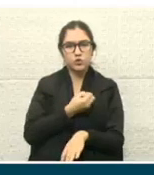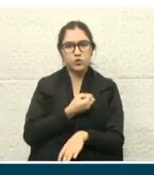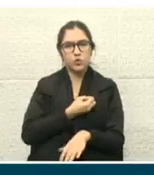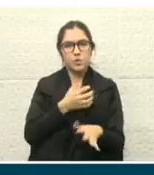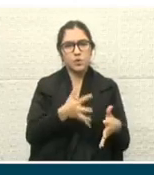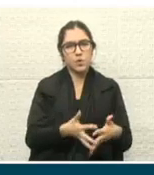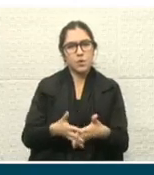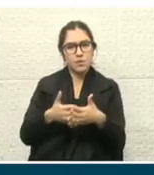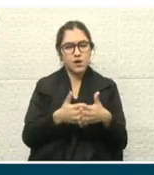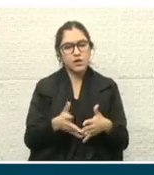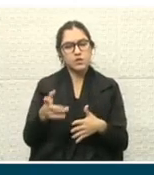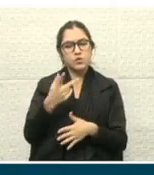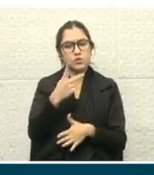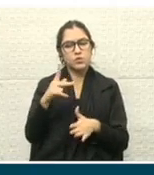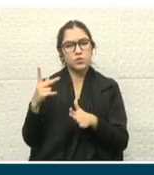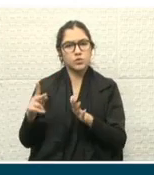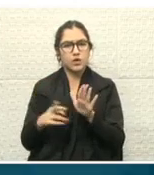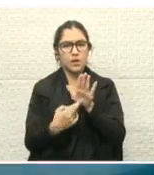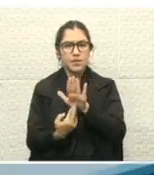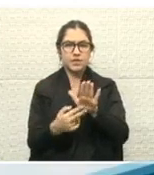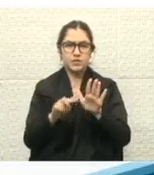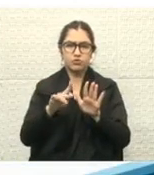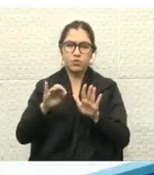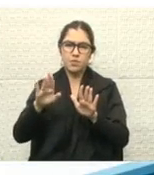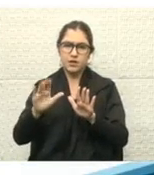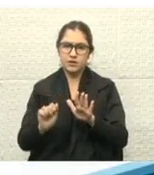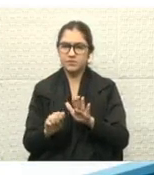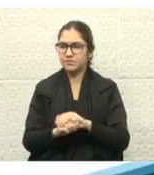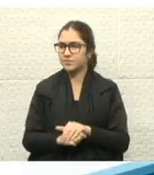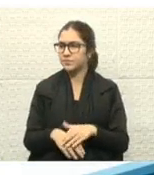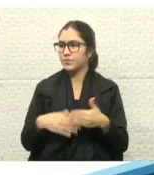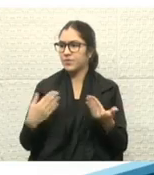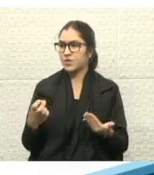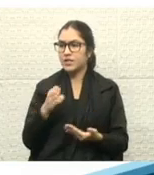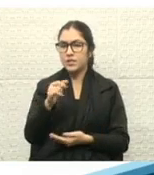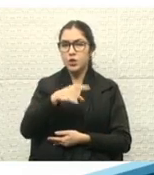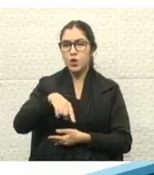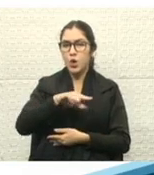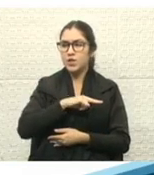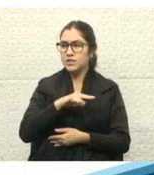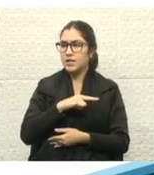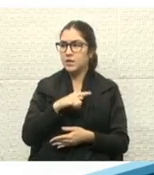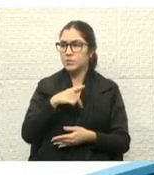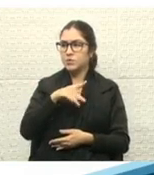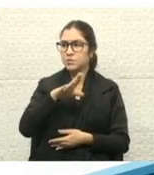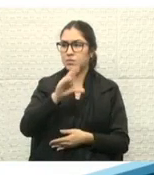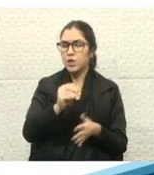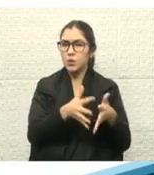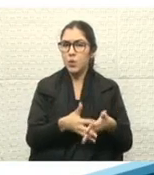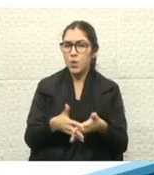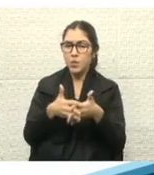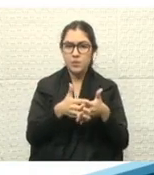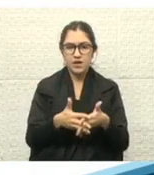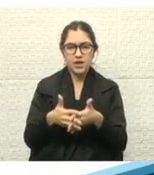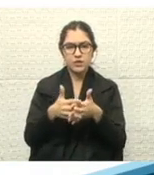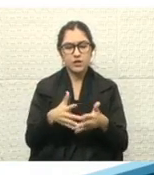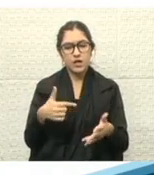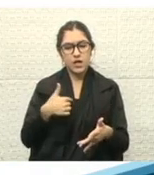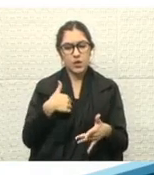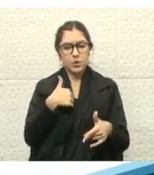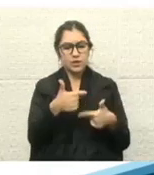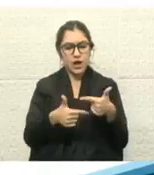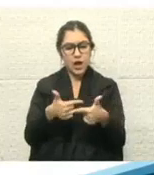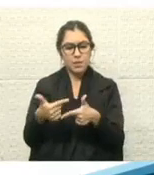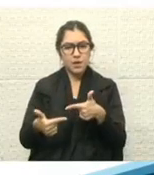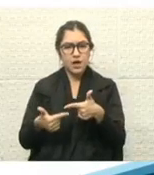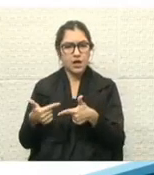números complexos e nas suas representações geométricas. Então, se nós temos o plano complexo e eu estou